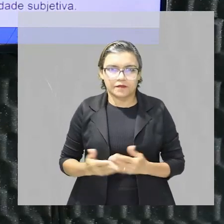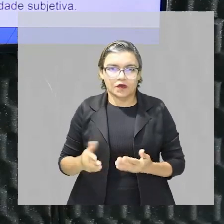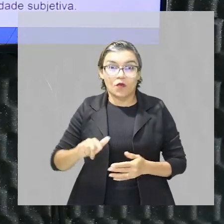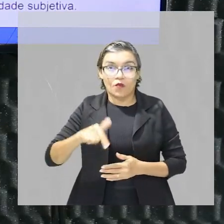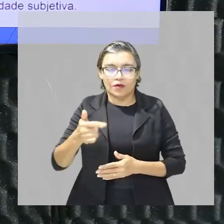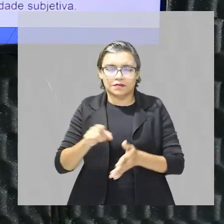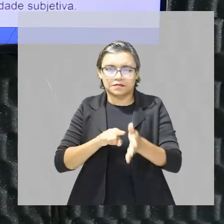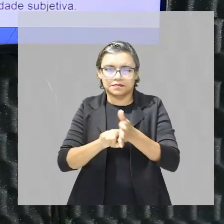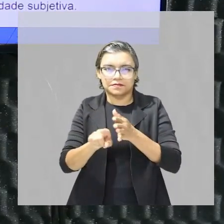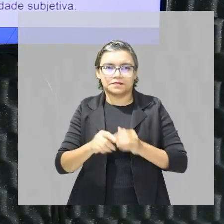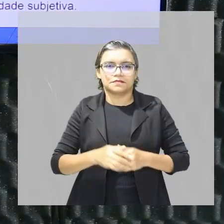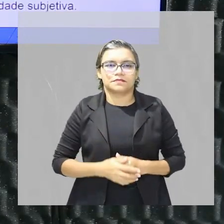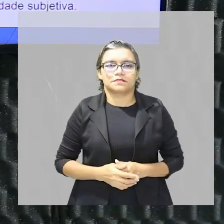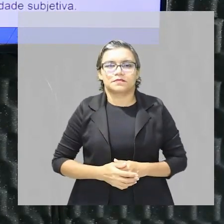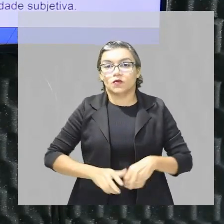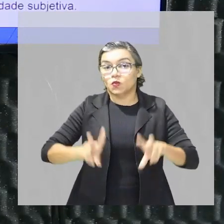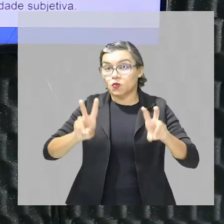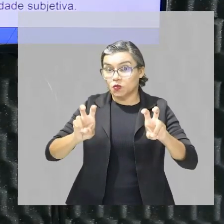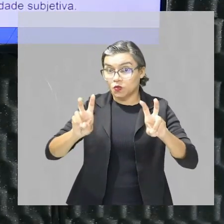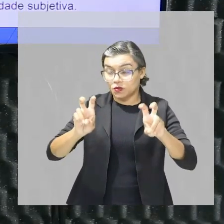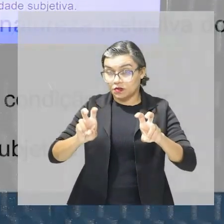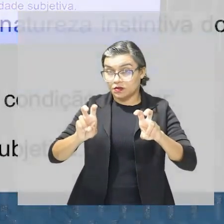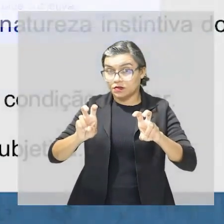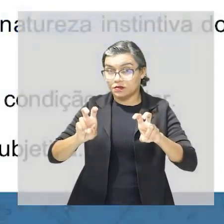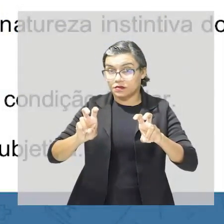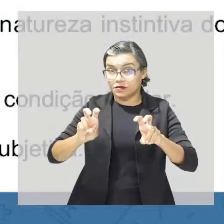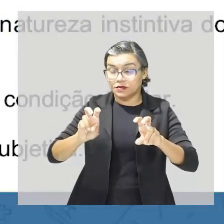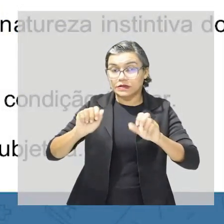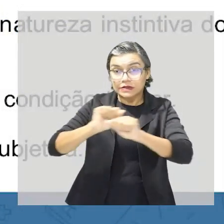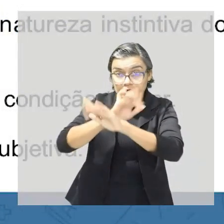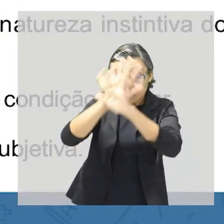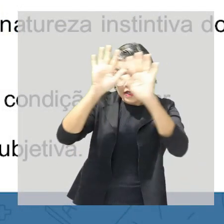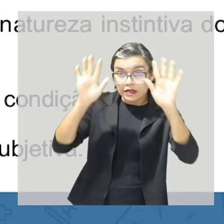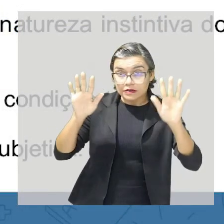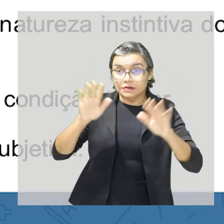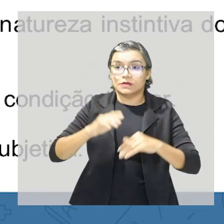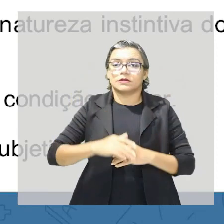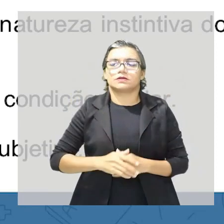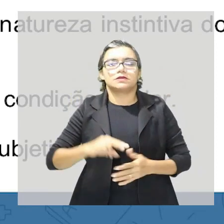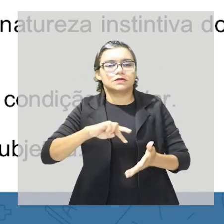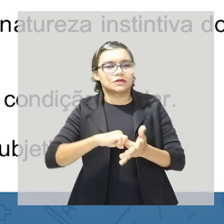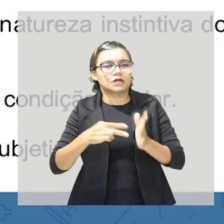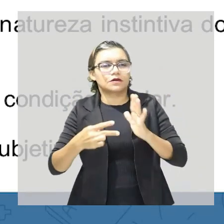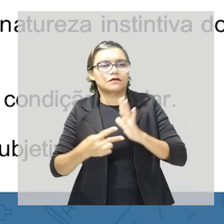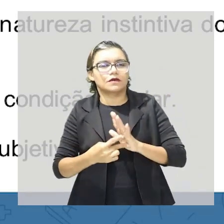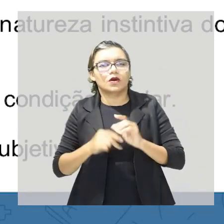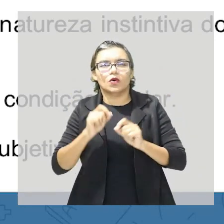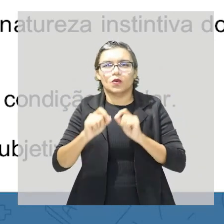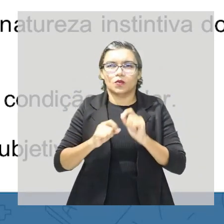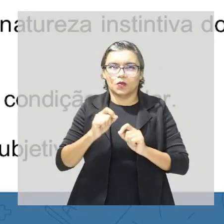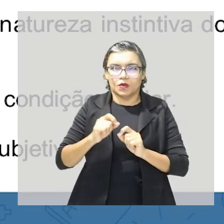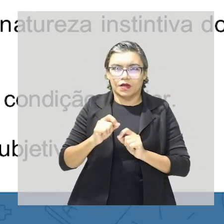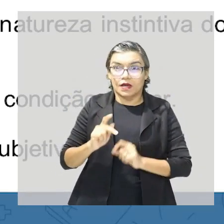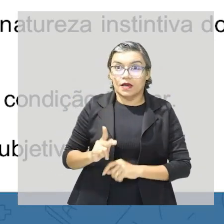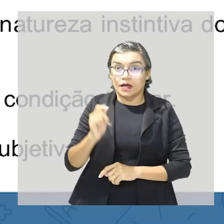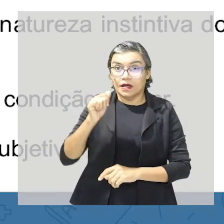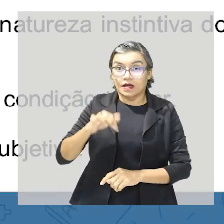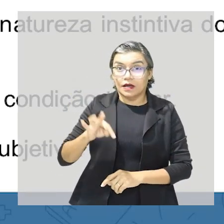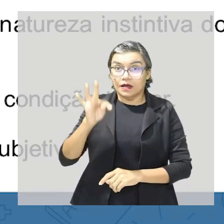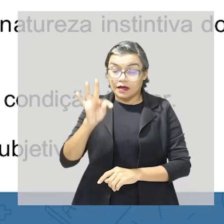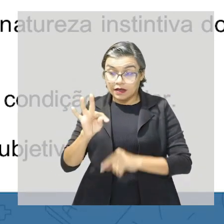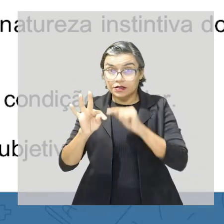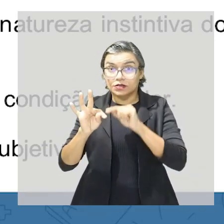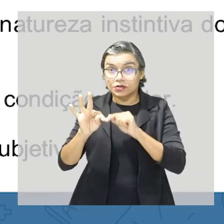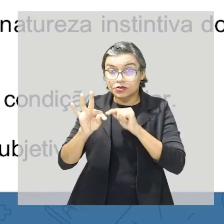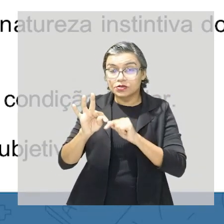ó no texto que é esclarecimento o que significa conforme cante a saída do homem da menoridade da qual